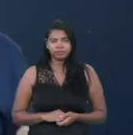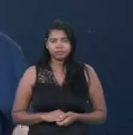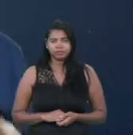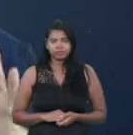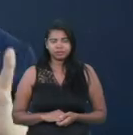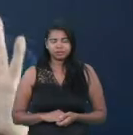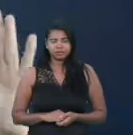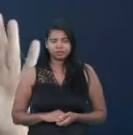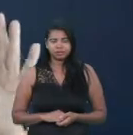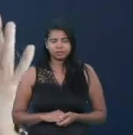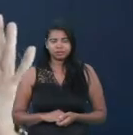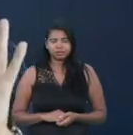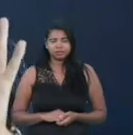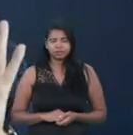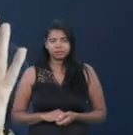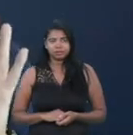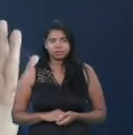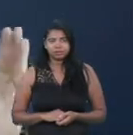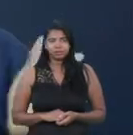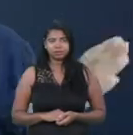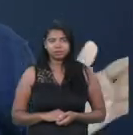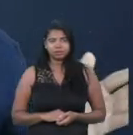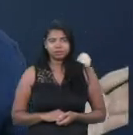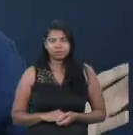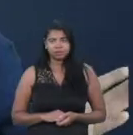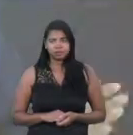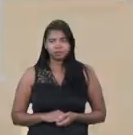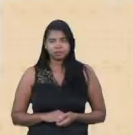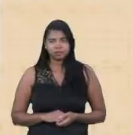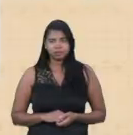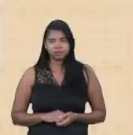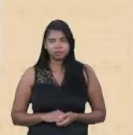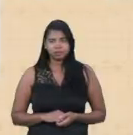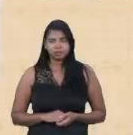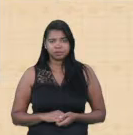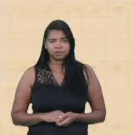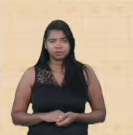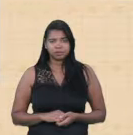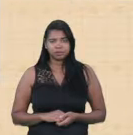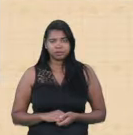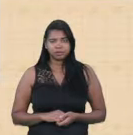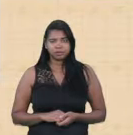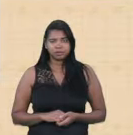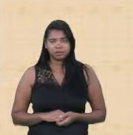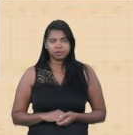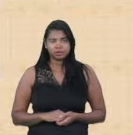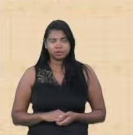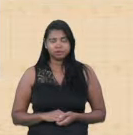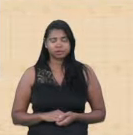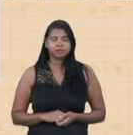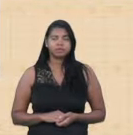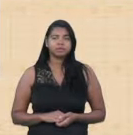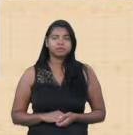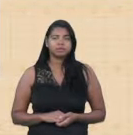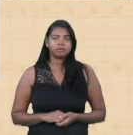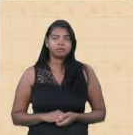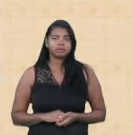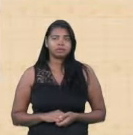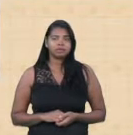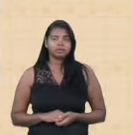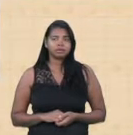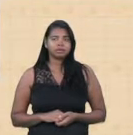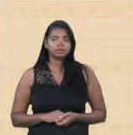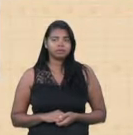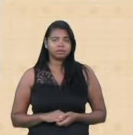cada uma das equações. Eu, particularmente, eu só paro por aí, não vou mentir para você. As outras equações são derivadas dela. Mas se você